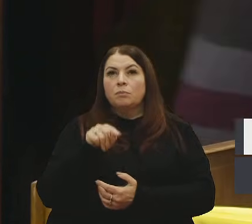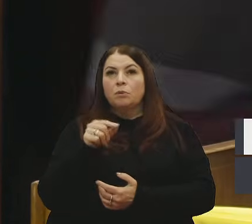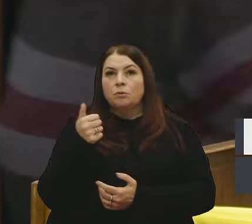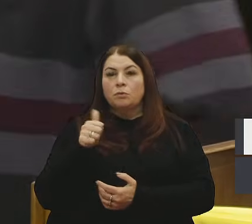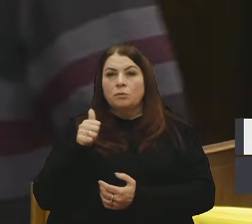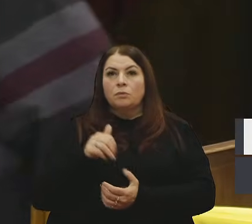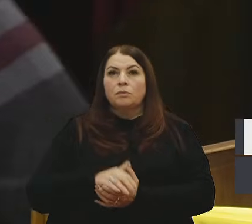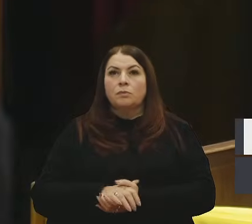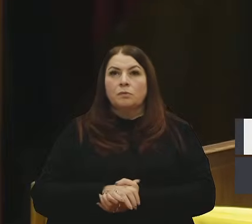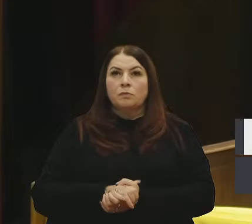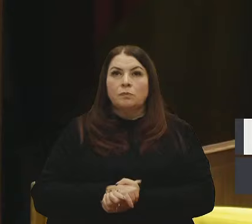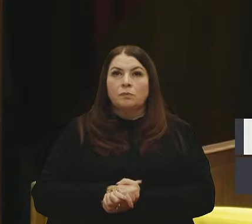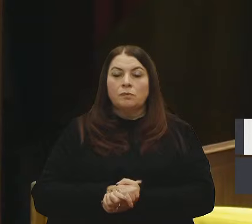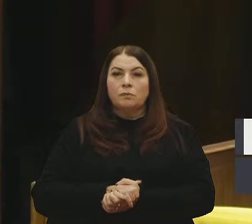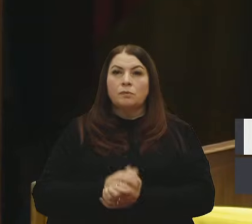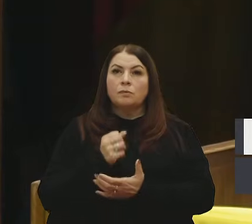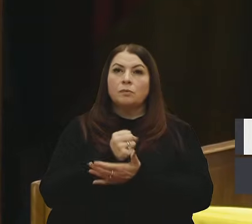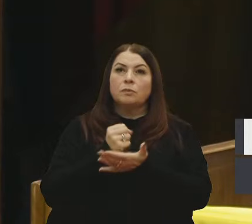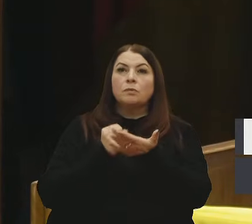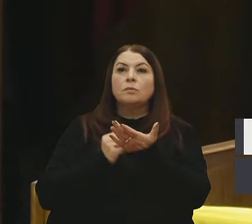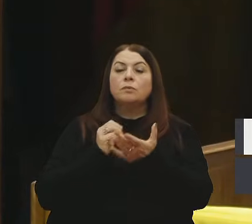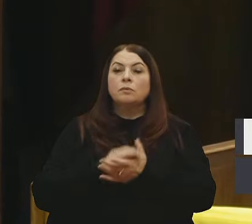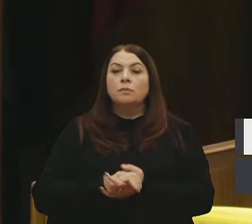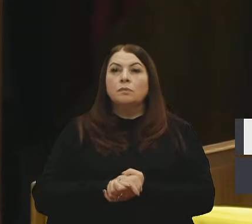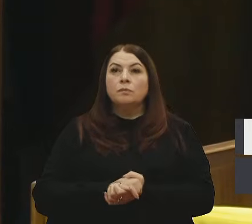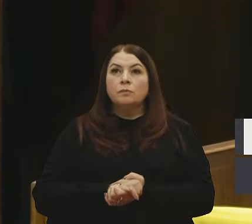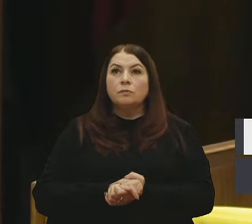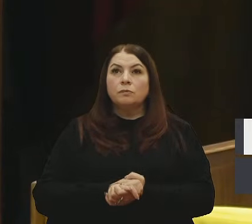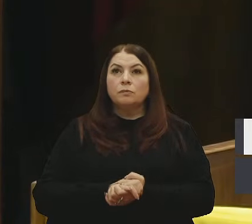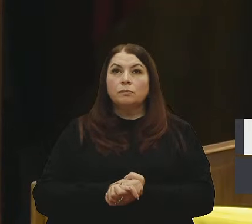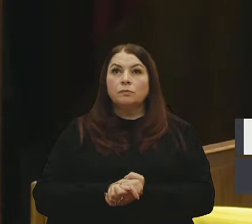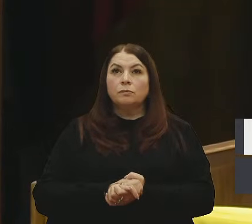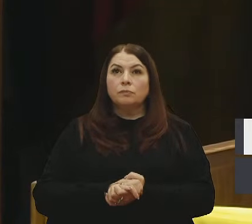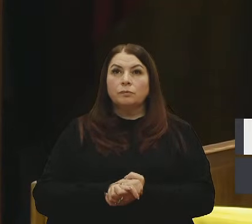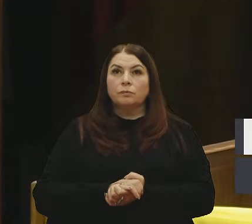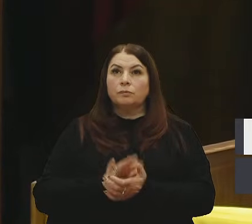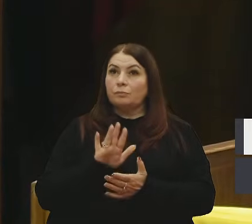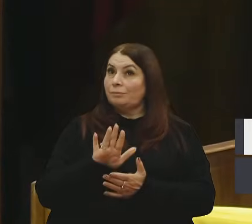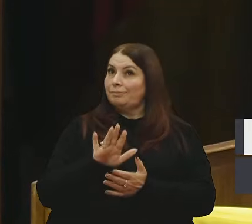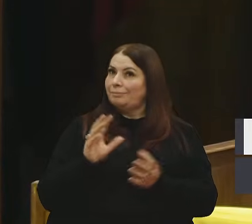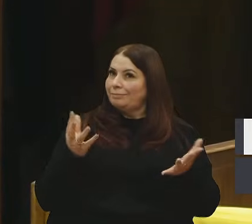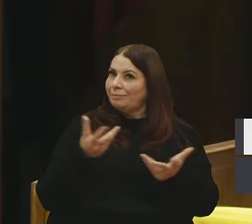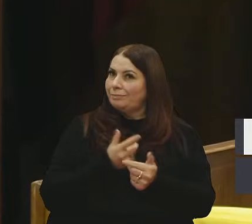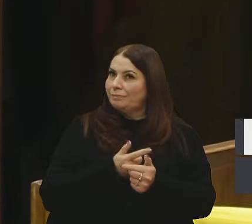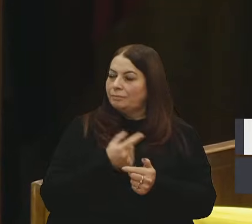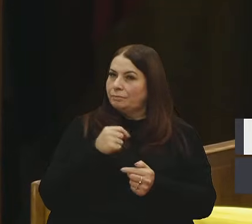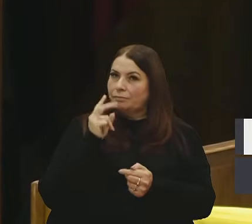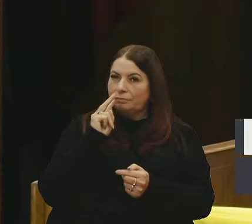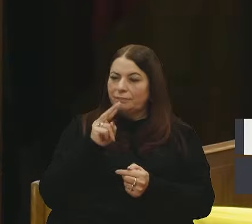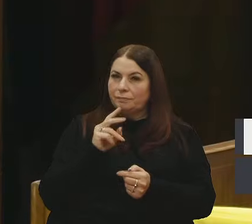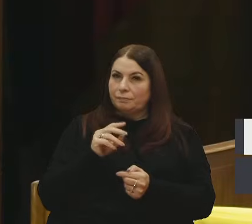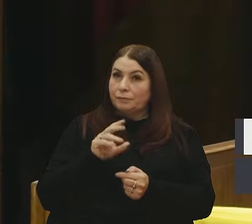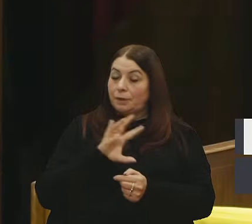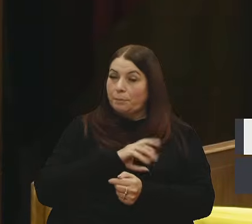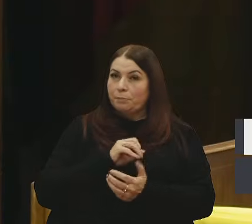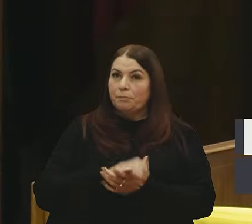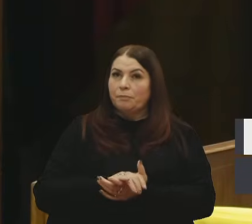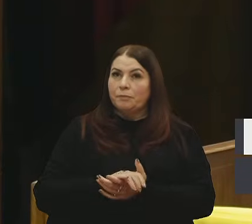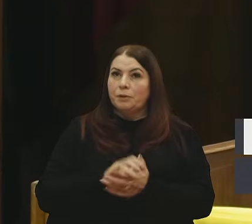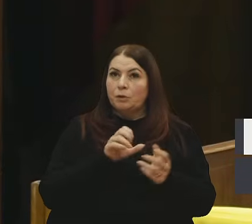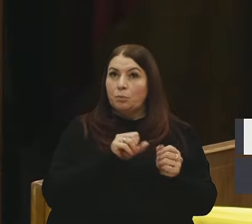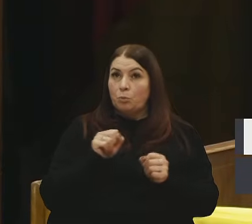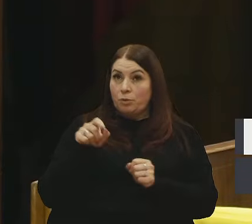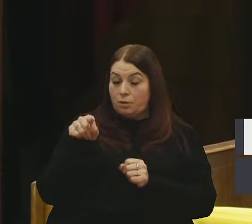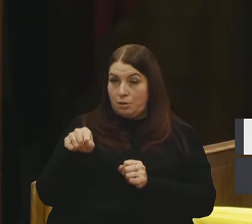31.11 do contrato. O poder... Essa é maravilhosa, essa vocês vão adorar. O poder